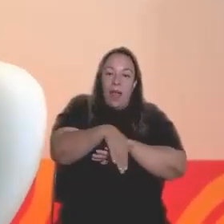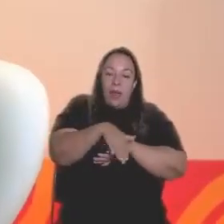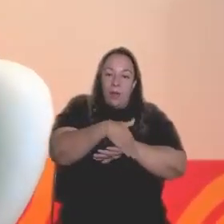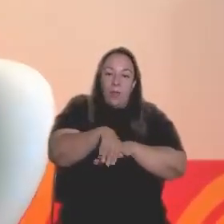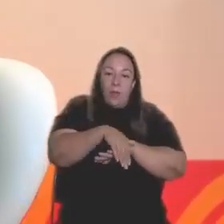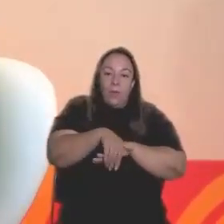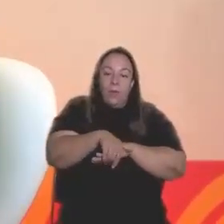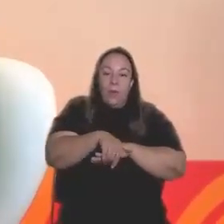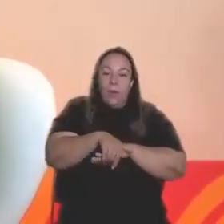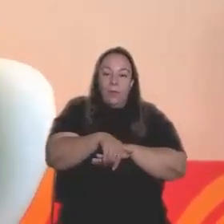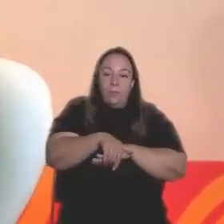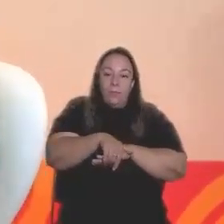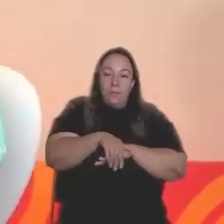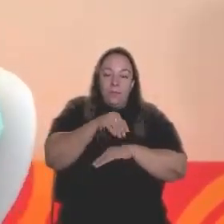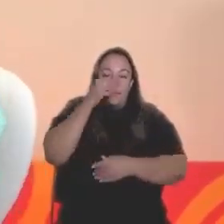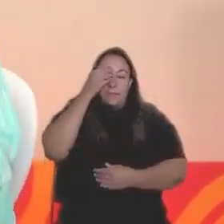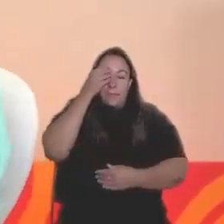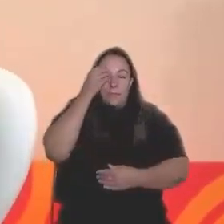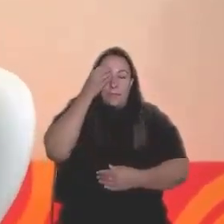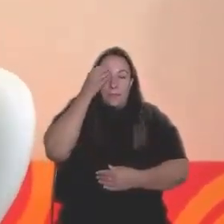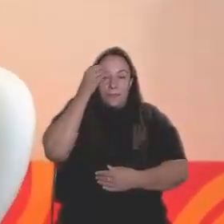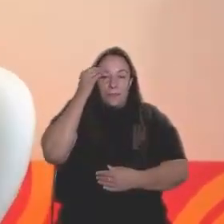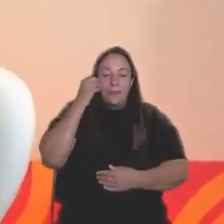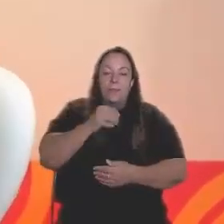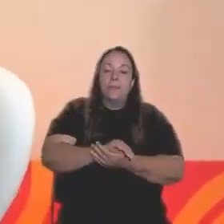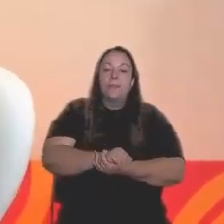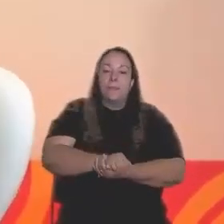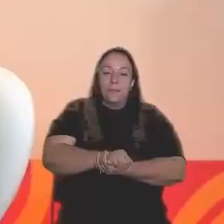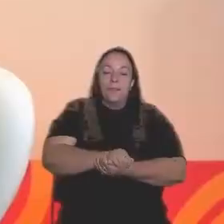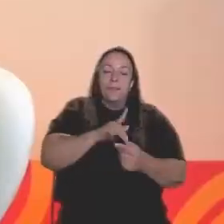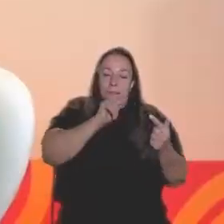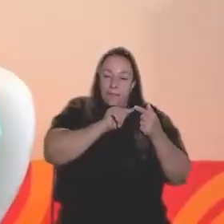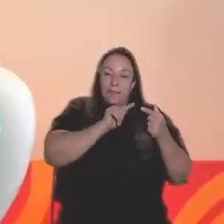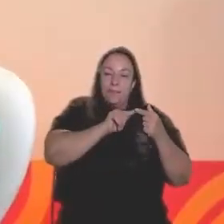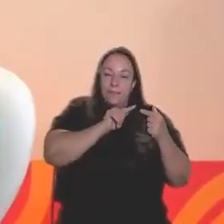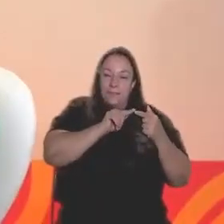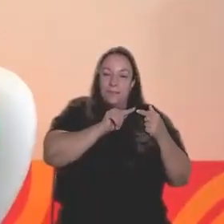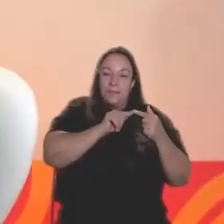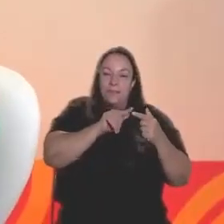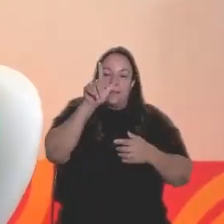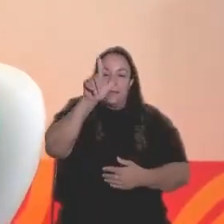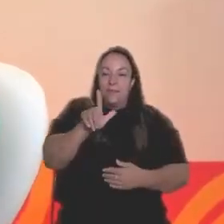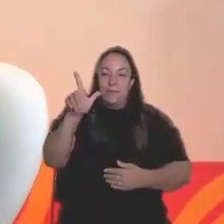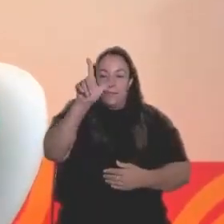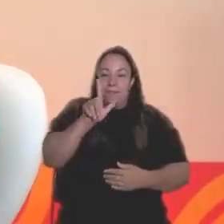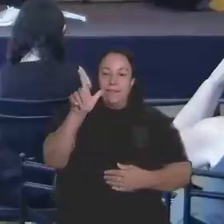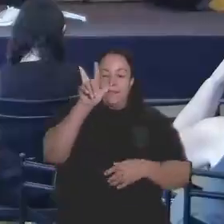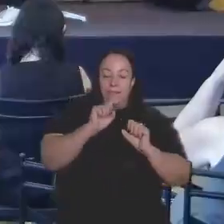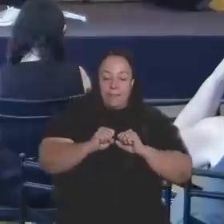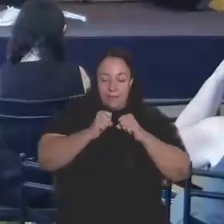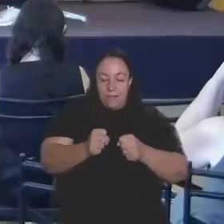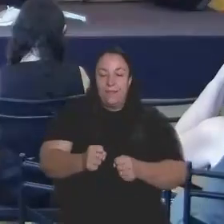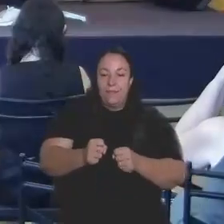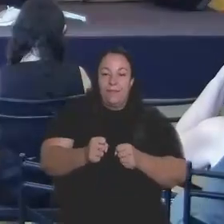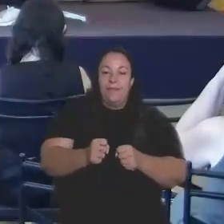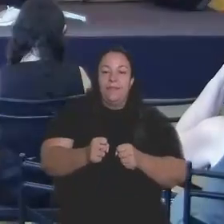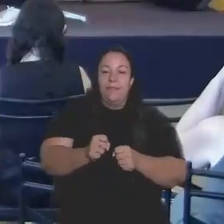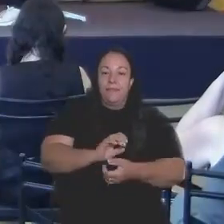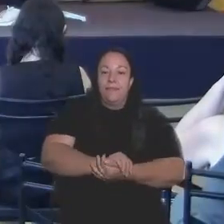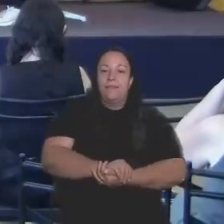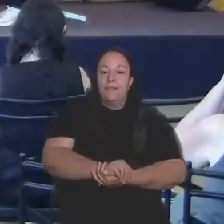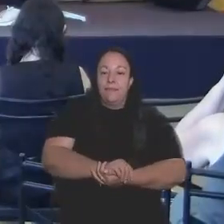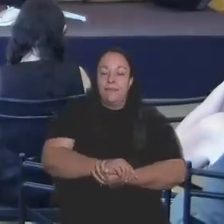árvore. Então, assim, eu entendo que aí a gente está atingindo o objetivo. A literatura tem esse poder, né? Quer falar, Guto?